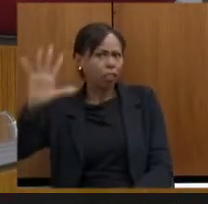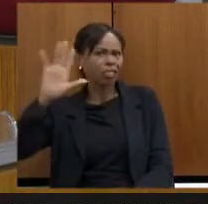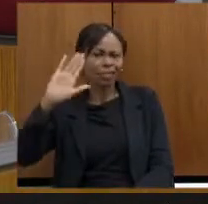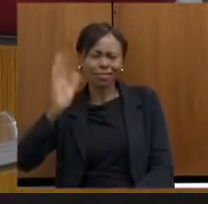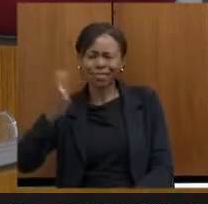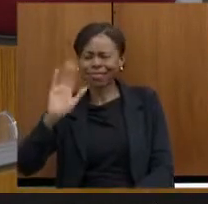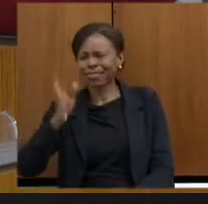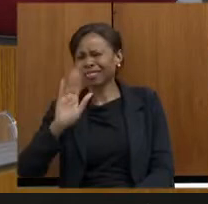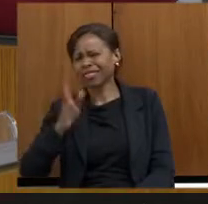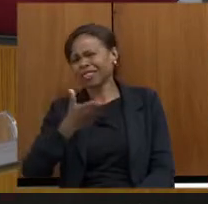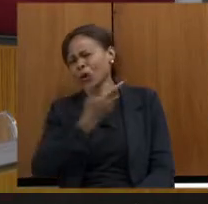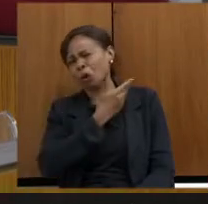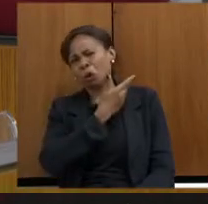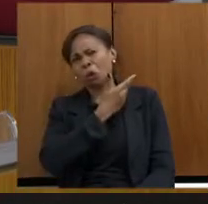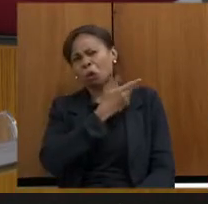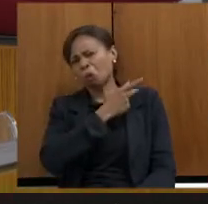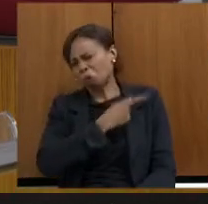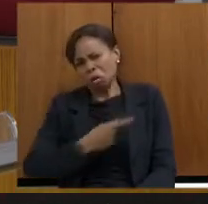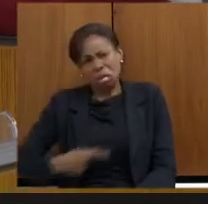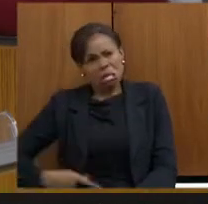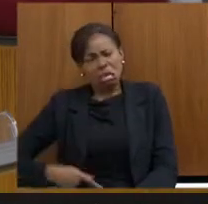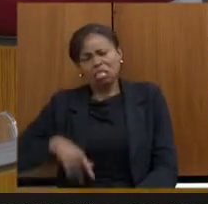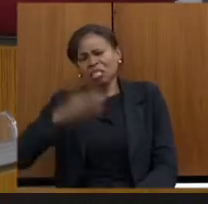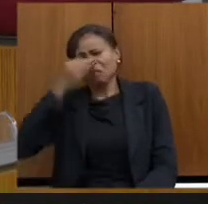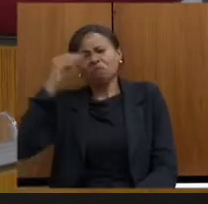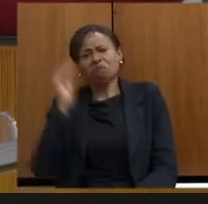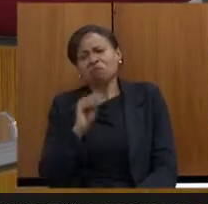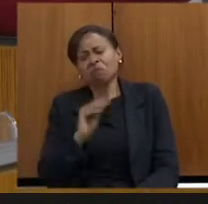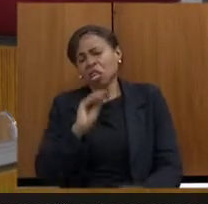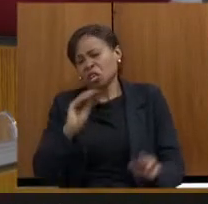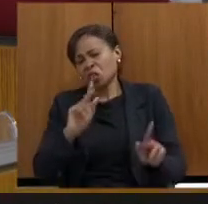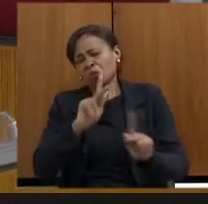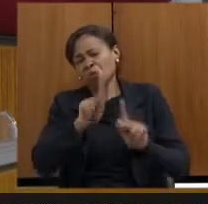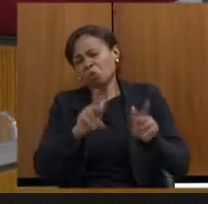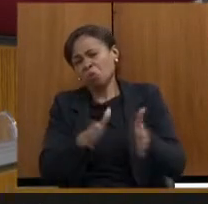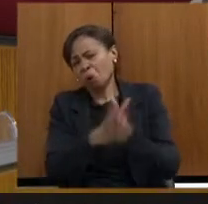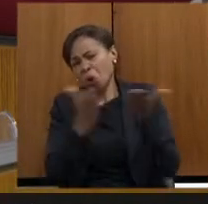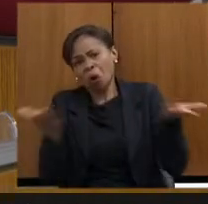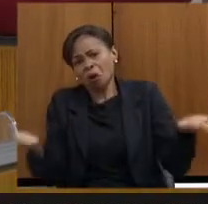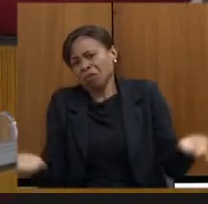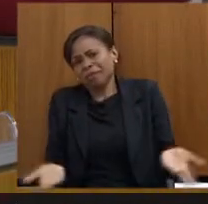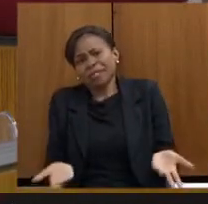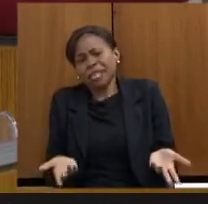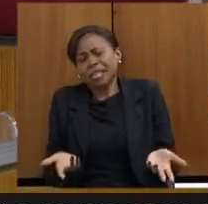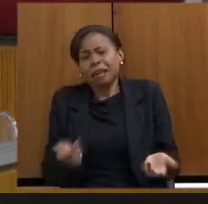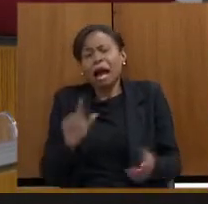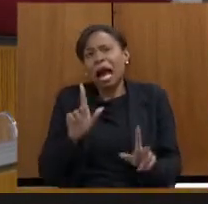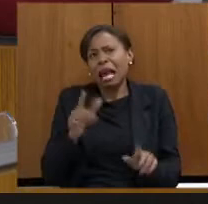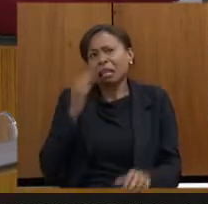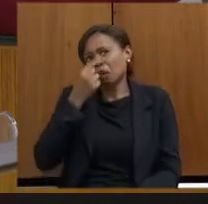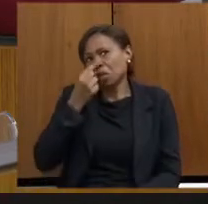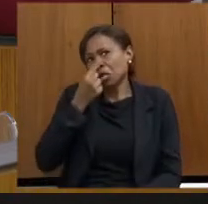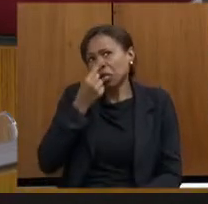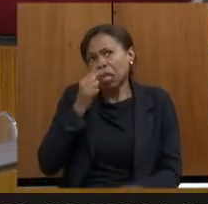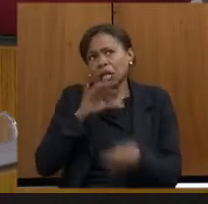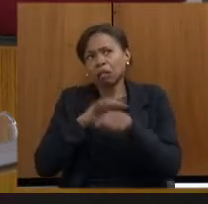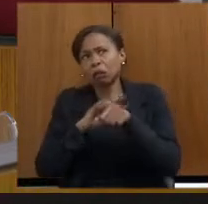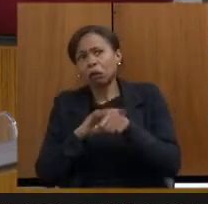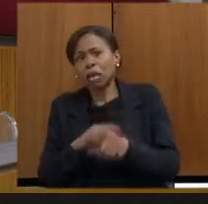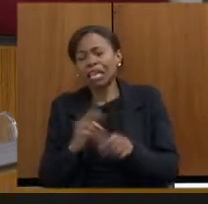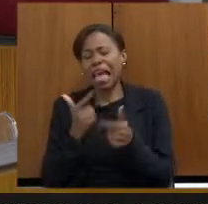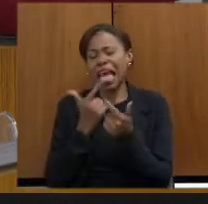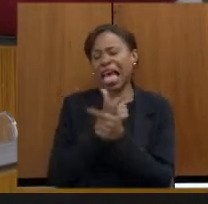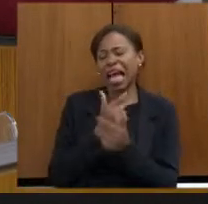que não está nem aí para o povo. Deixou o povo morrer, uma gripezinha, faz chacota da tragédia que as pessoas